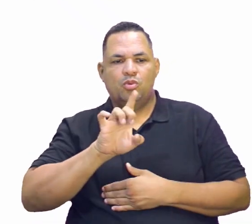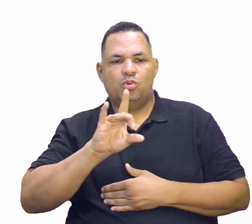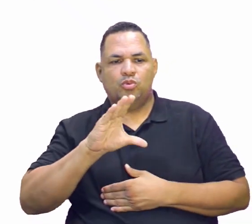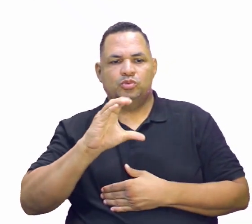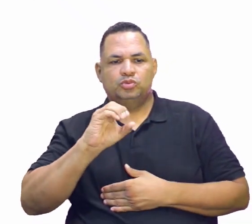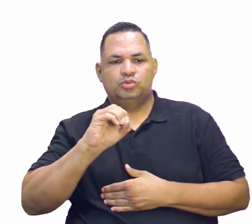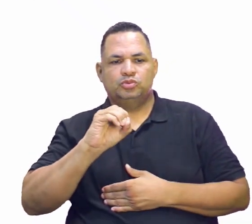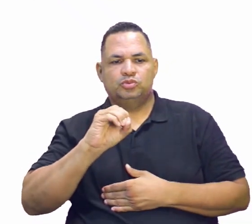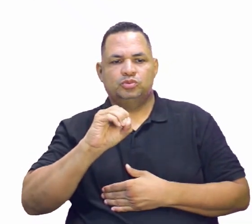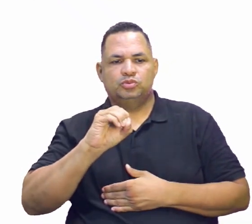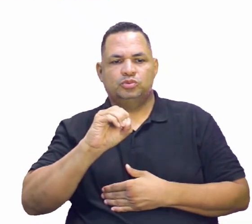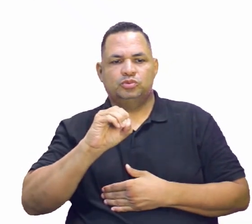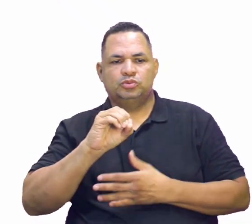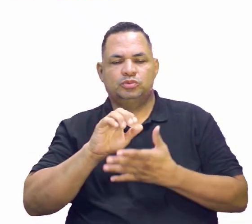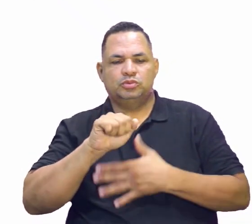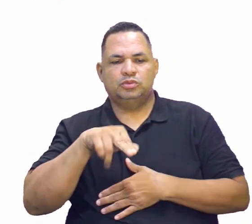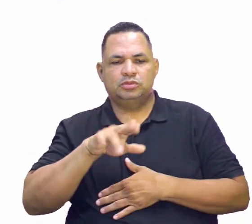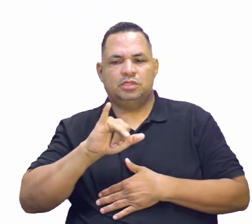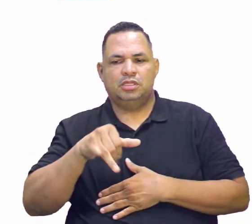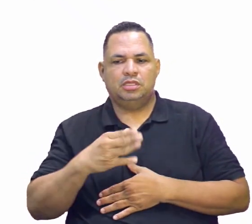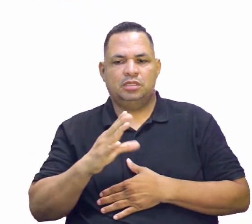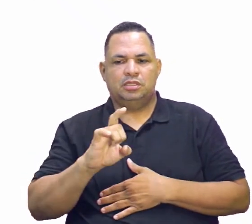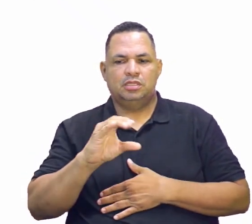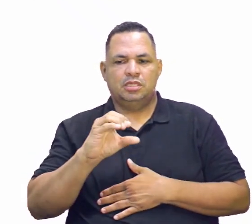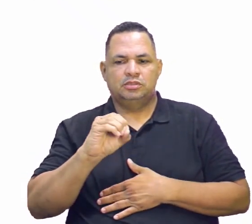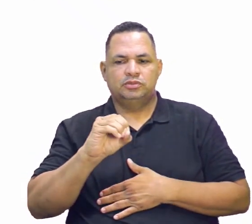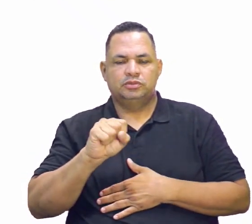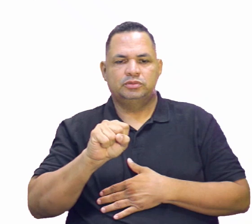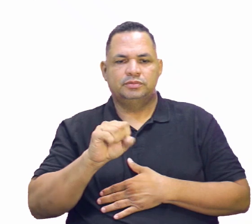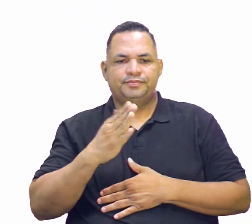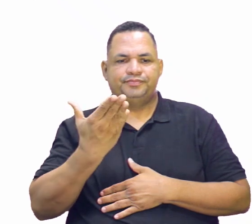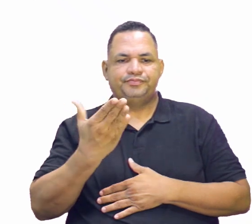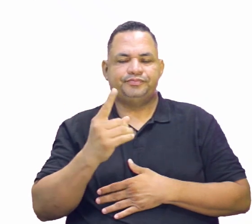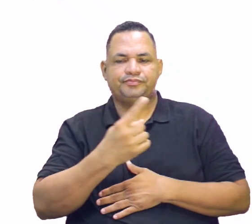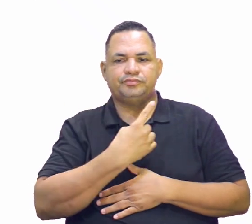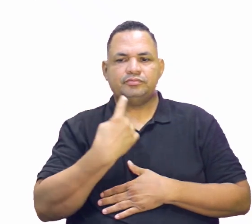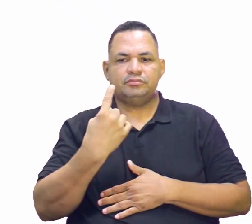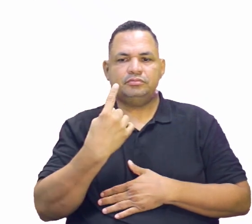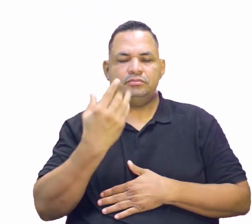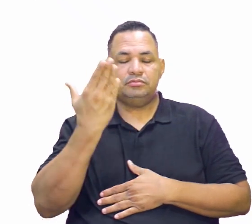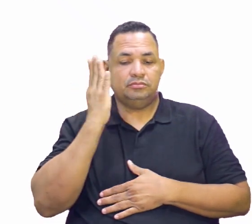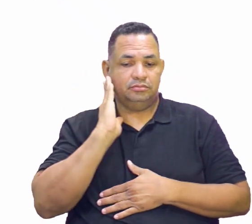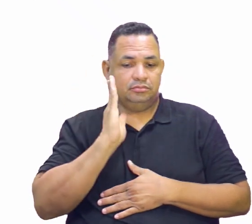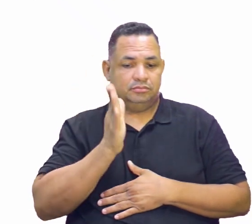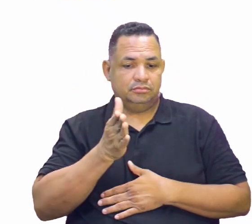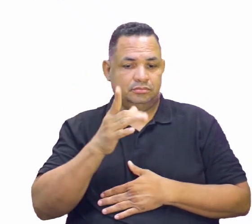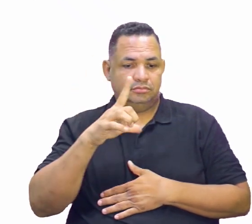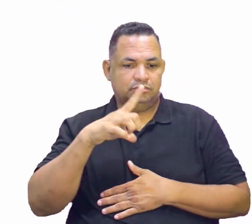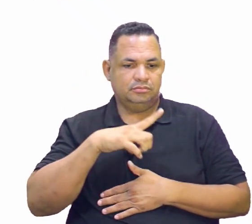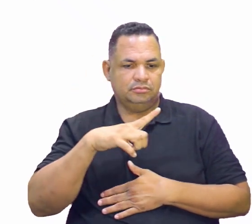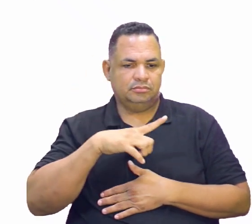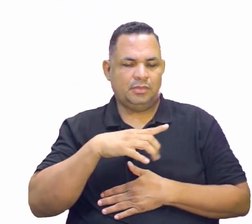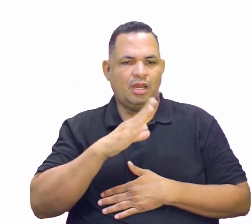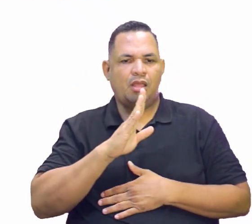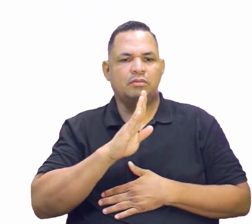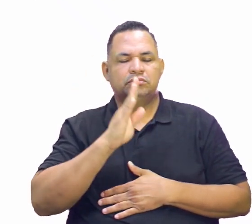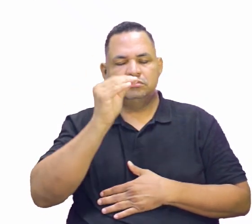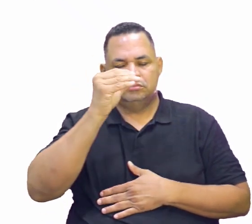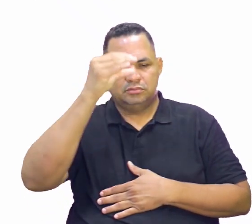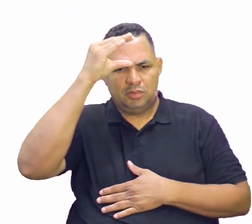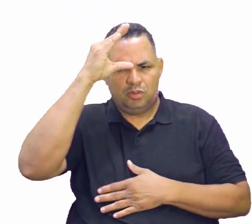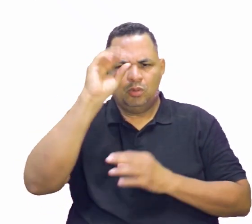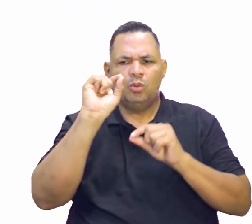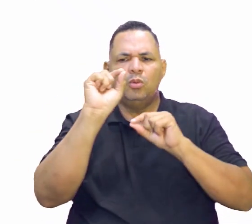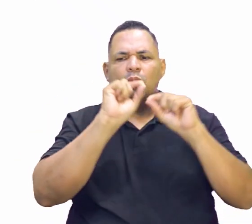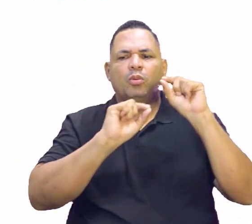Anjos. Exatamente. Quando nós falamos em Augusto dos Anjos, os senhores já têm um conhecimento. O que